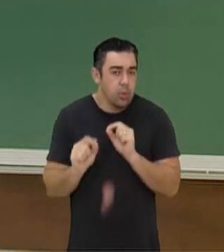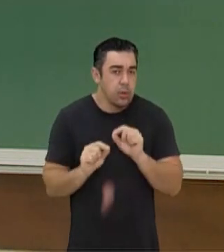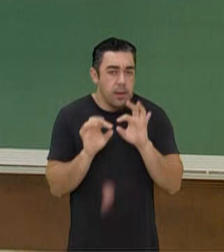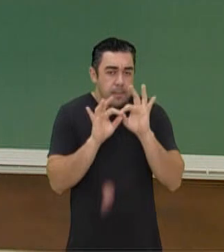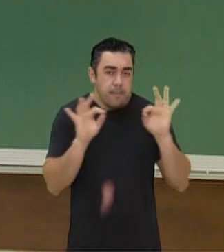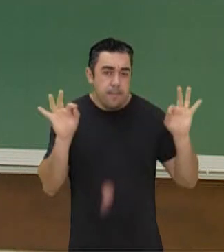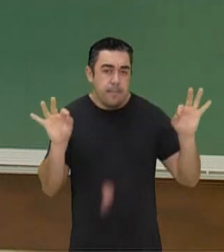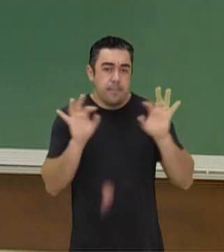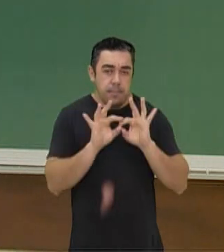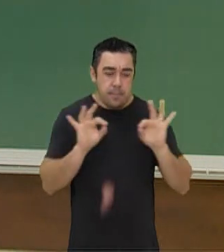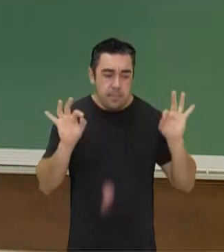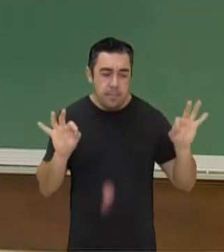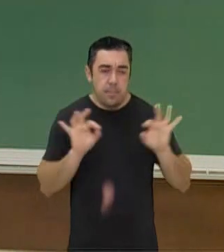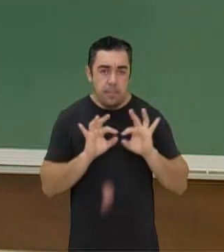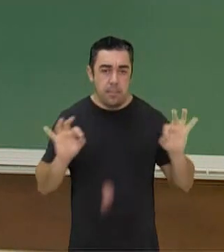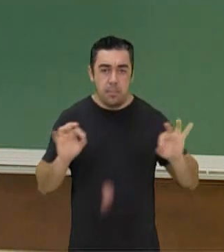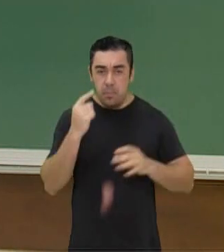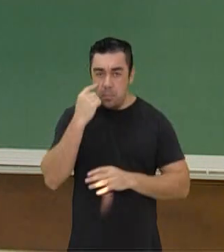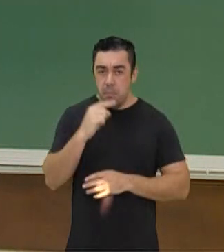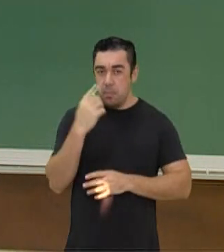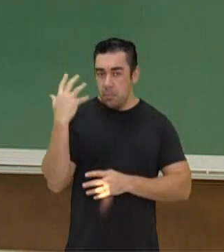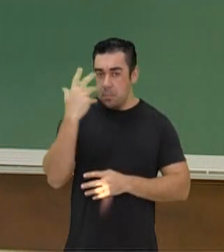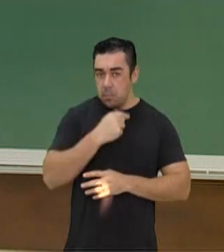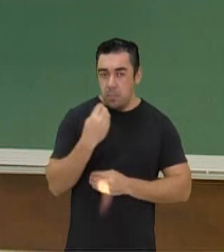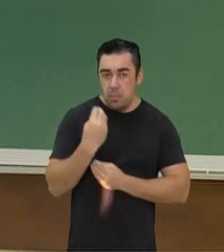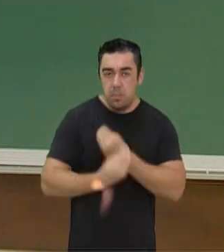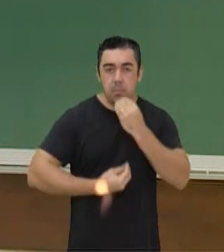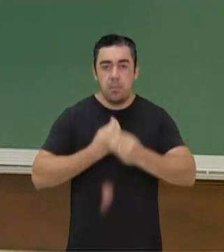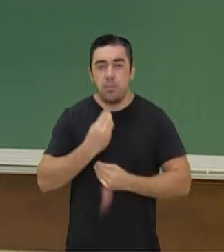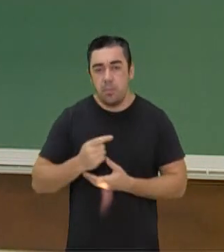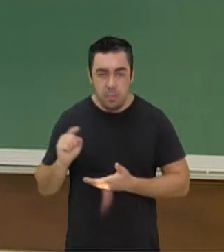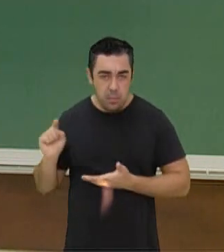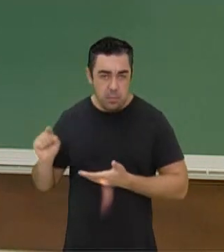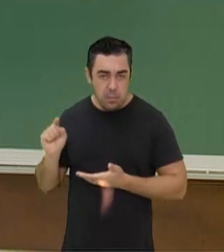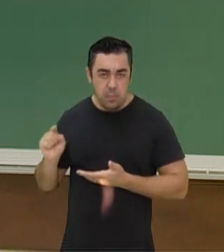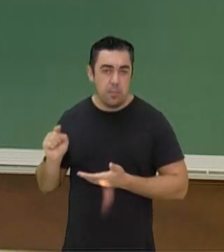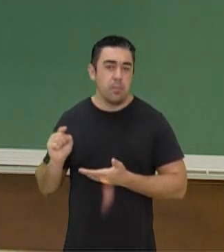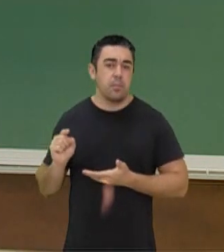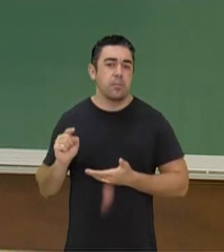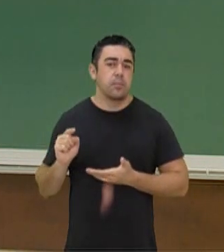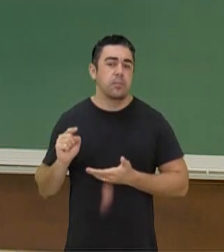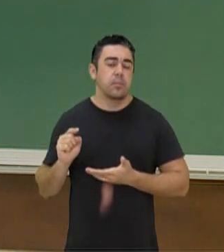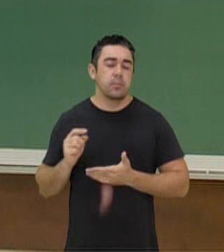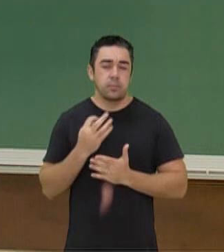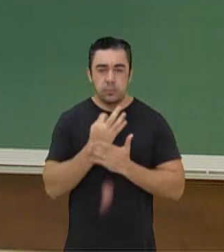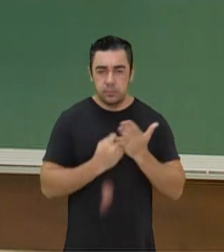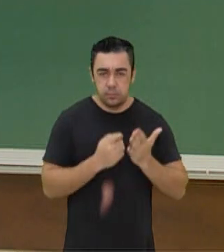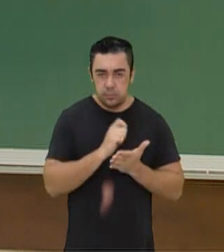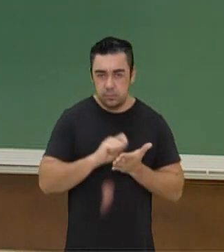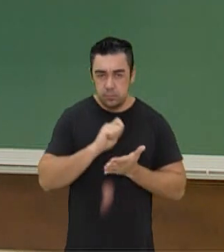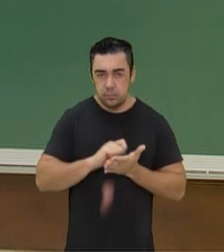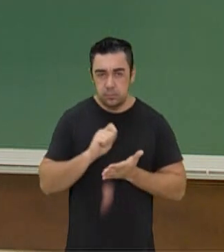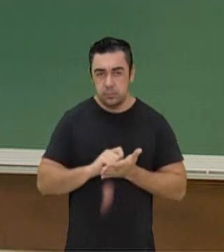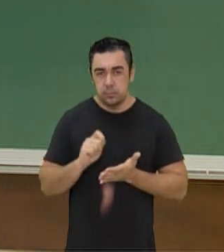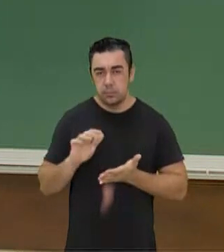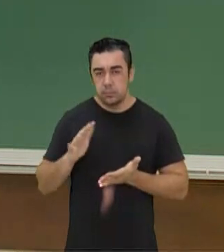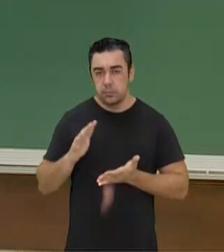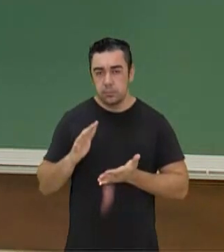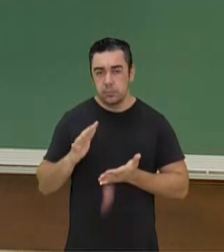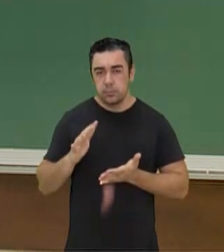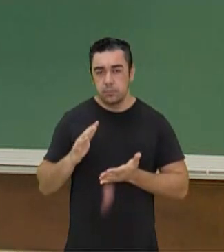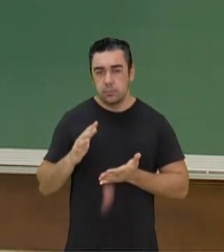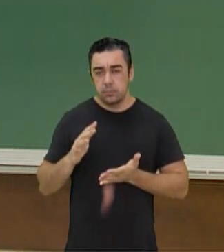métricas, e vamos ver a beleza de ser trabalhado ali, dá em volta de 8.000